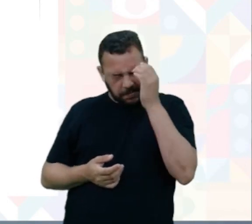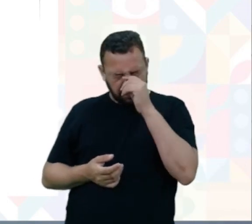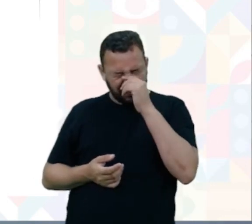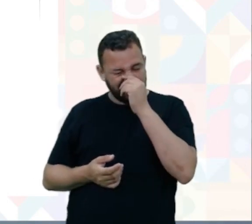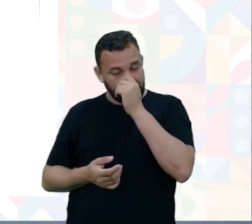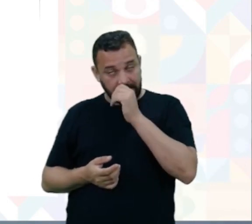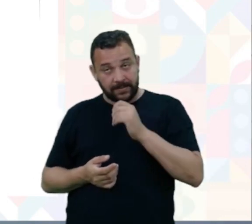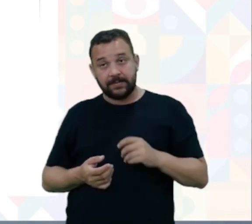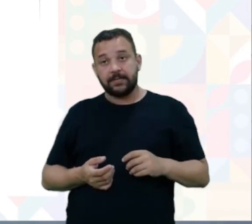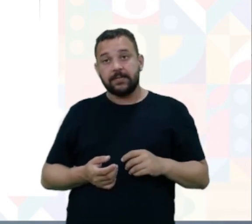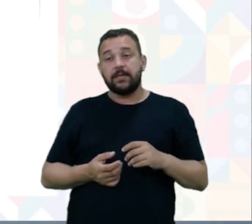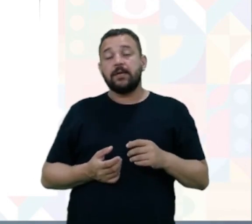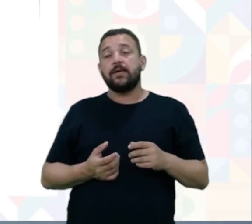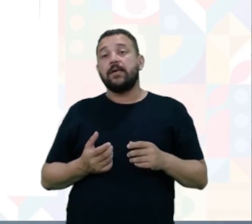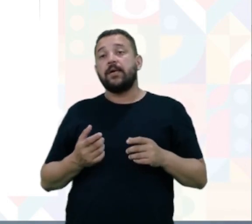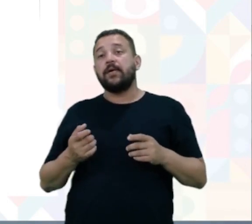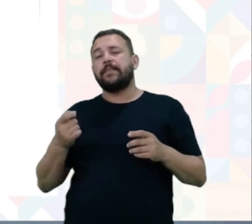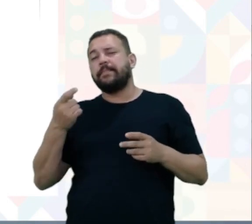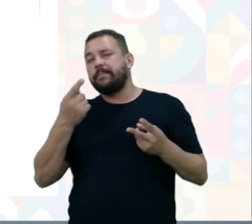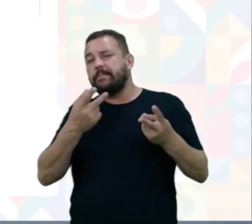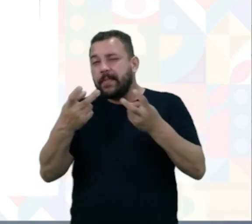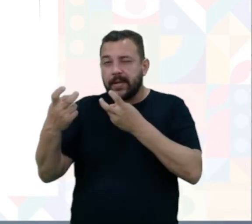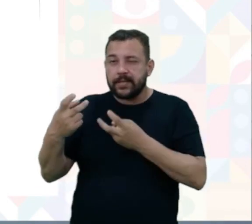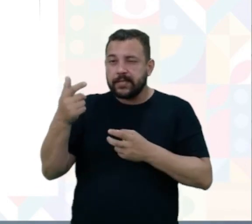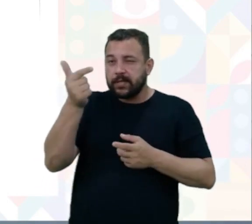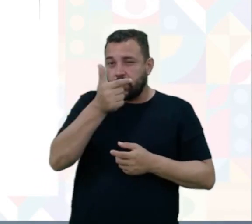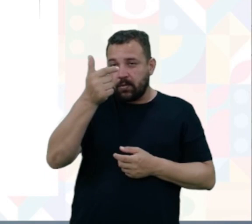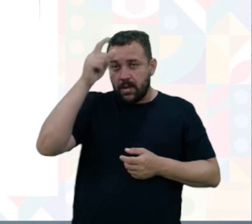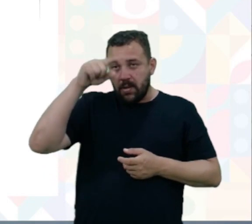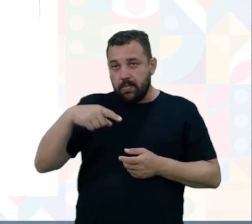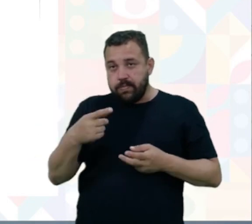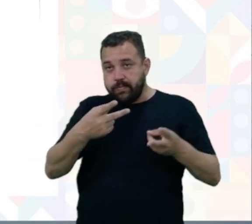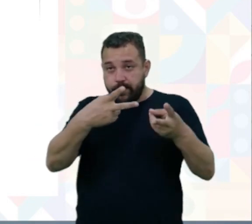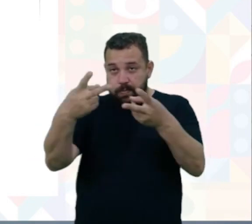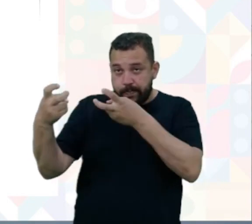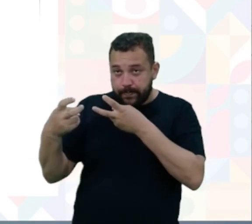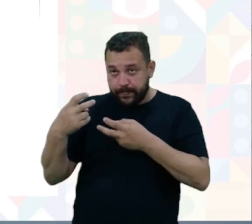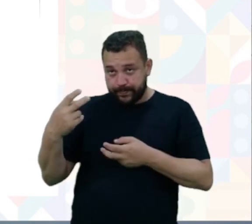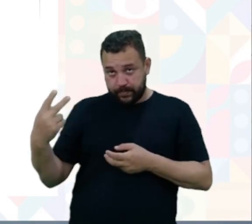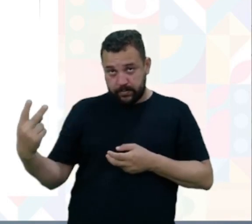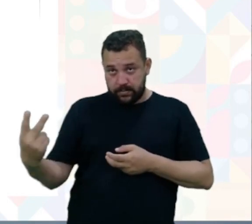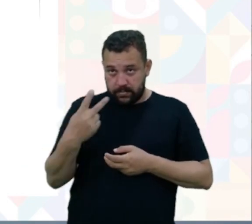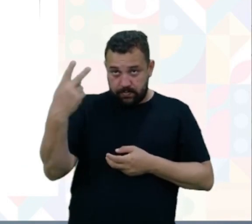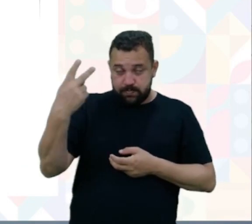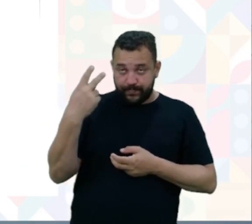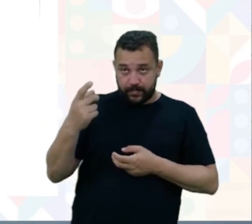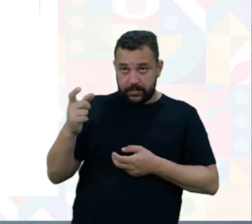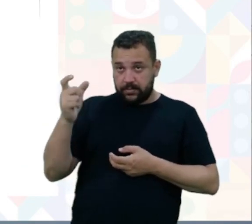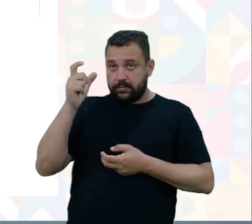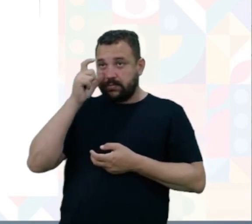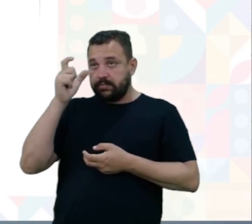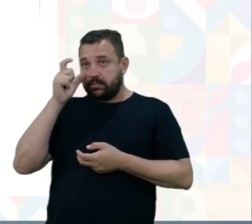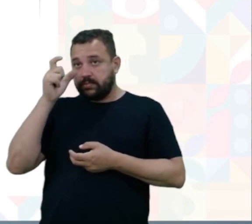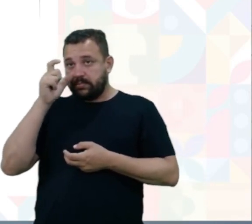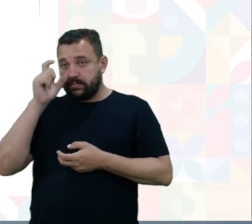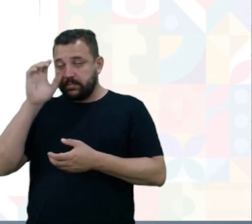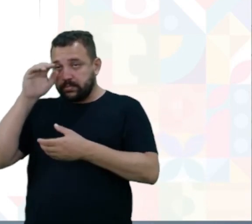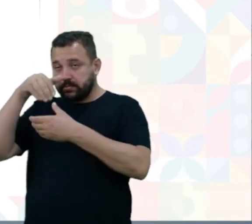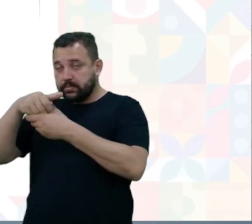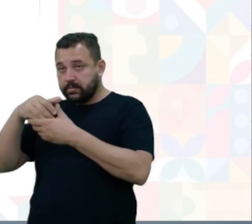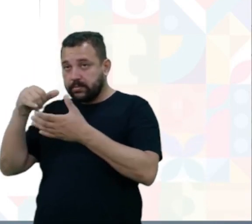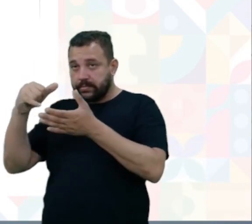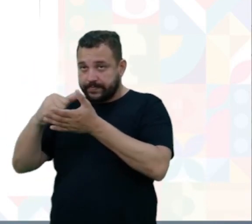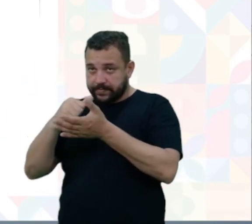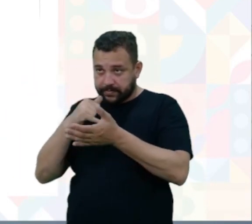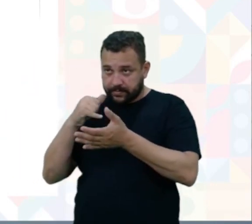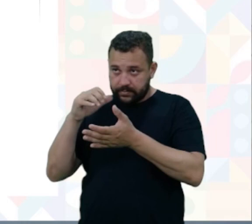modalidade é a tomada de preços. É a modalidade de licitação entre interessados devidamente cadastrados